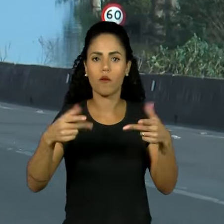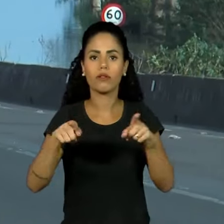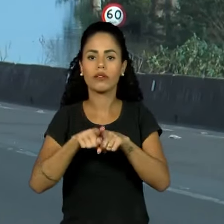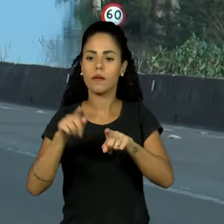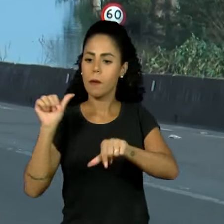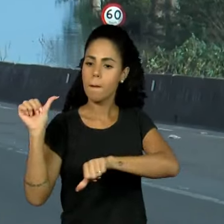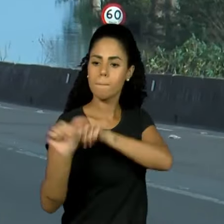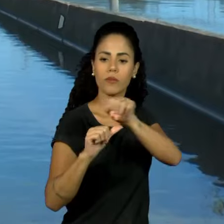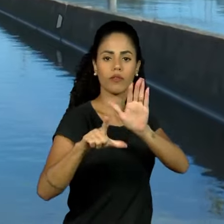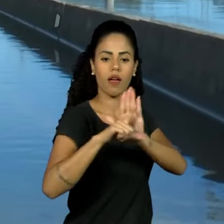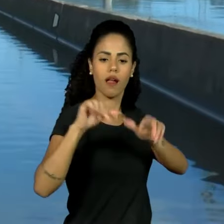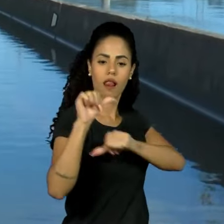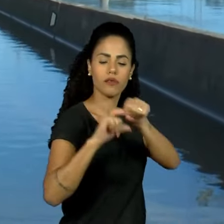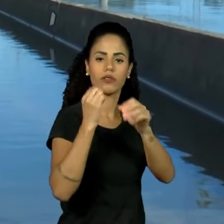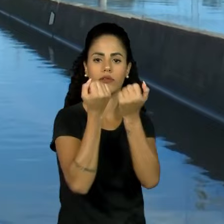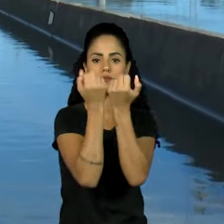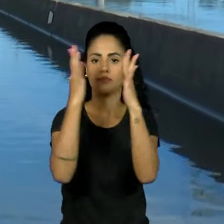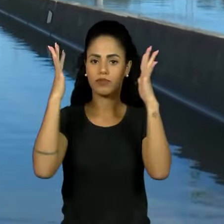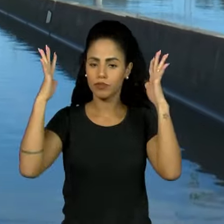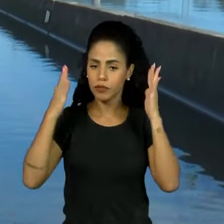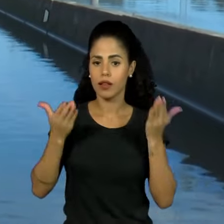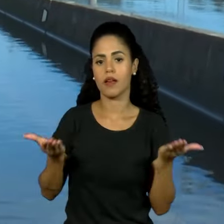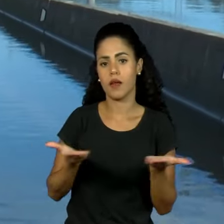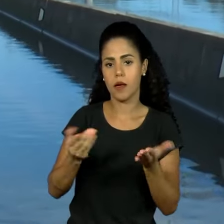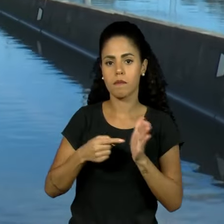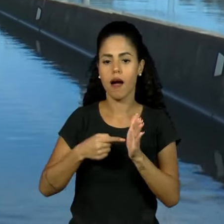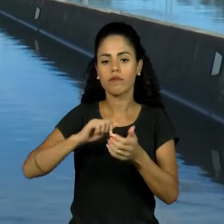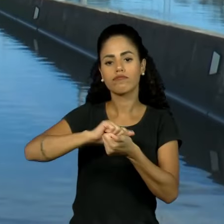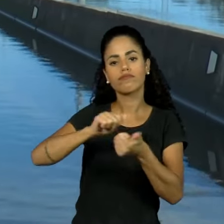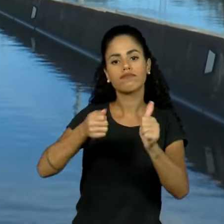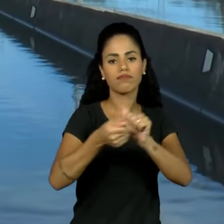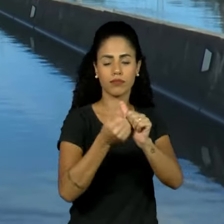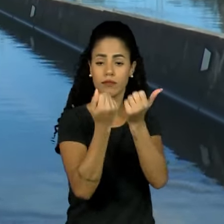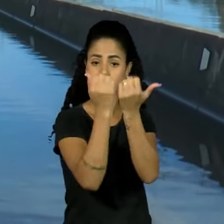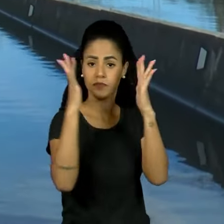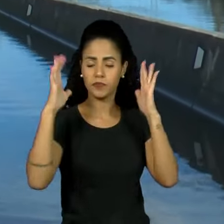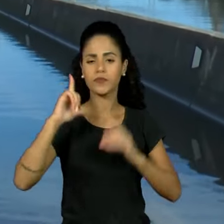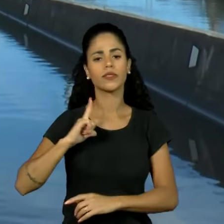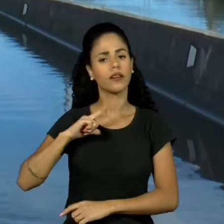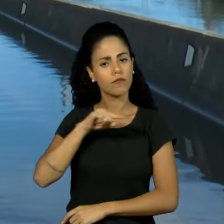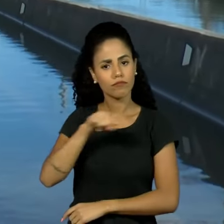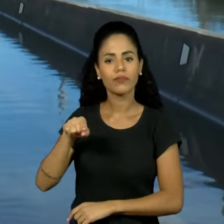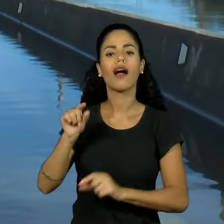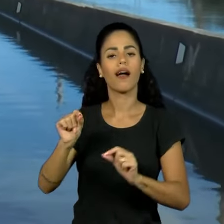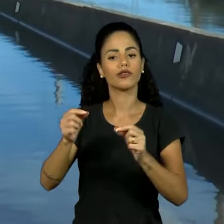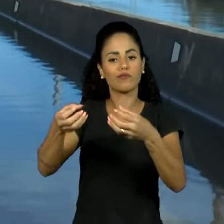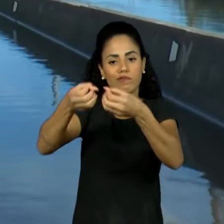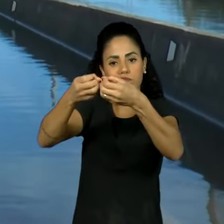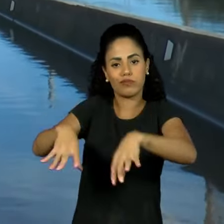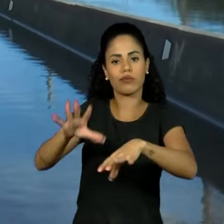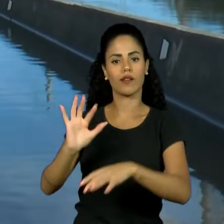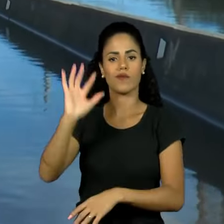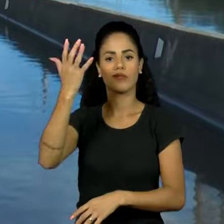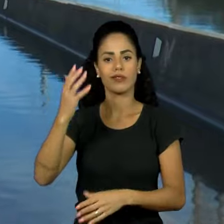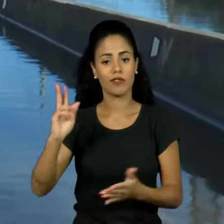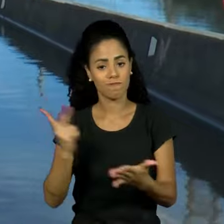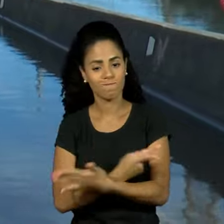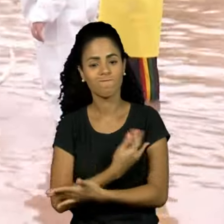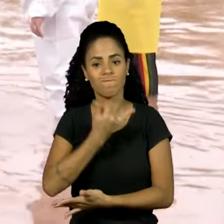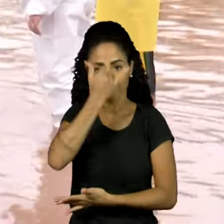na legislação ambiental, a chamada flexibilização, também contribuíram para a tragédia.